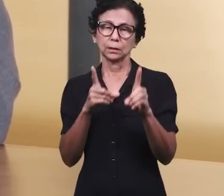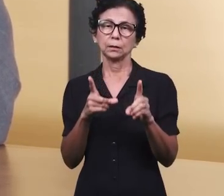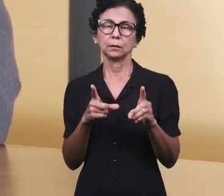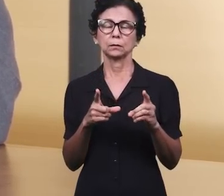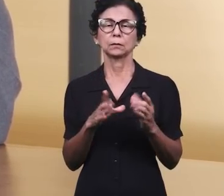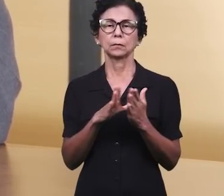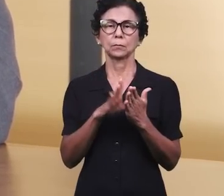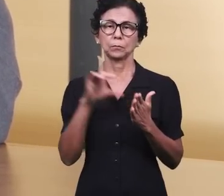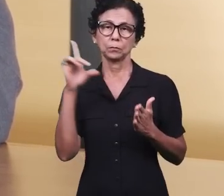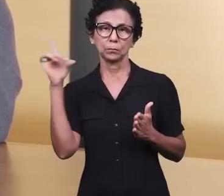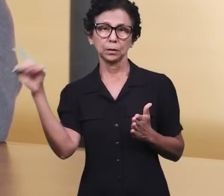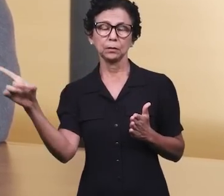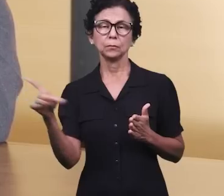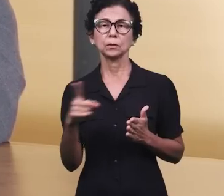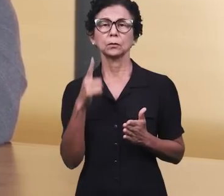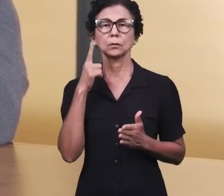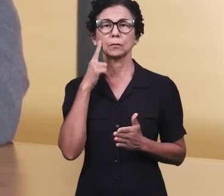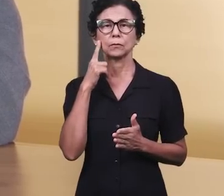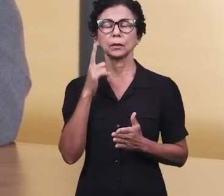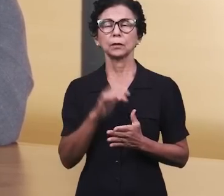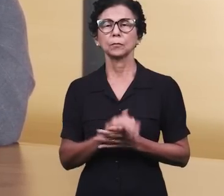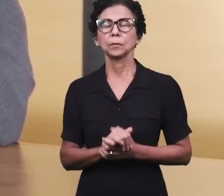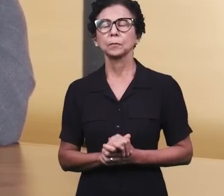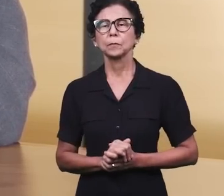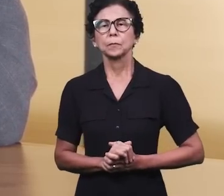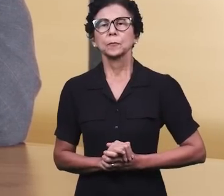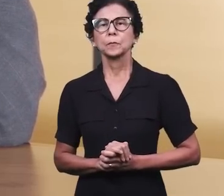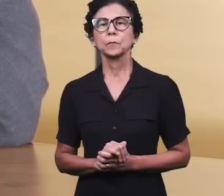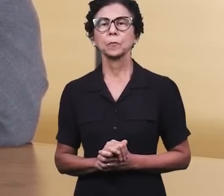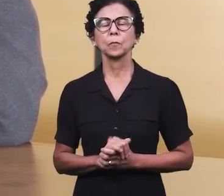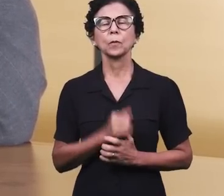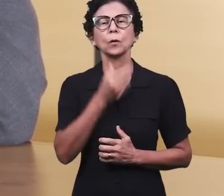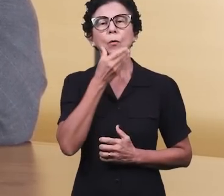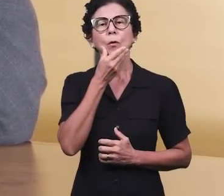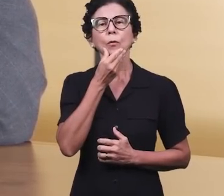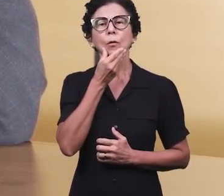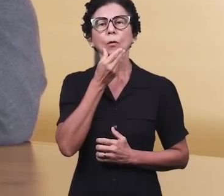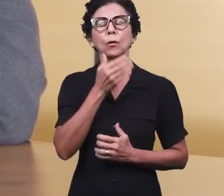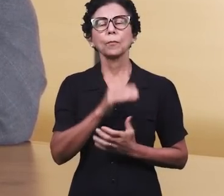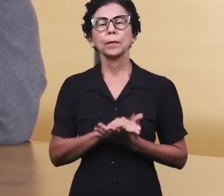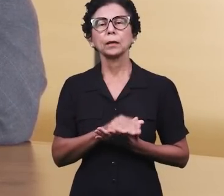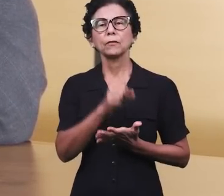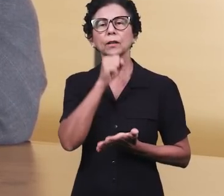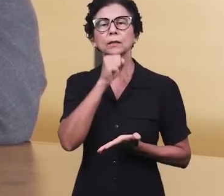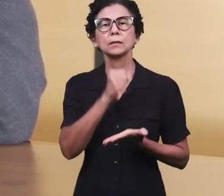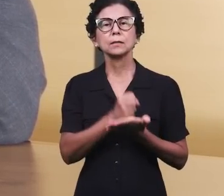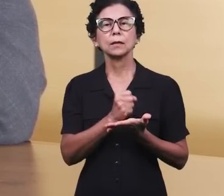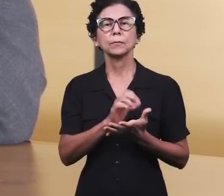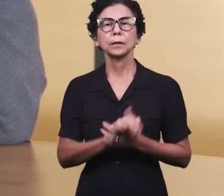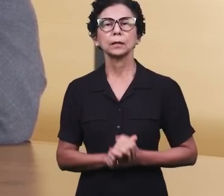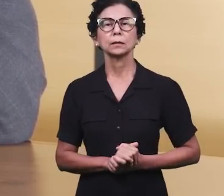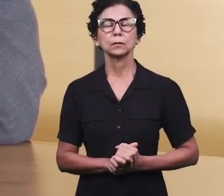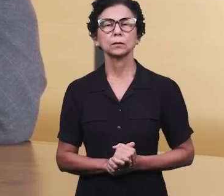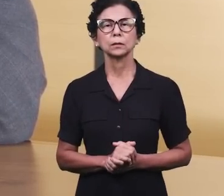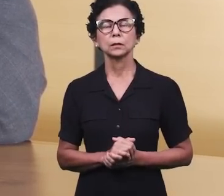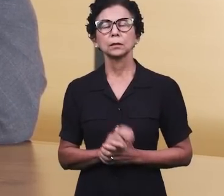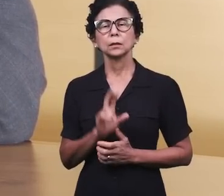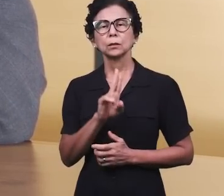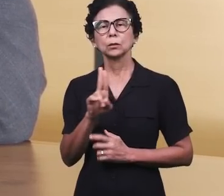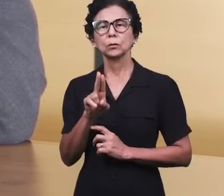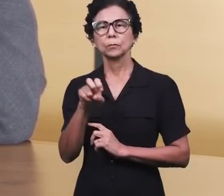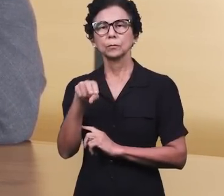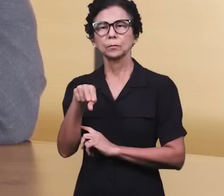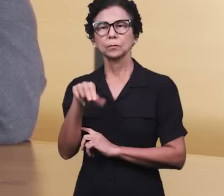lado doutrinário da palavra, nós vemos, por exemplo, o caso de uma personagem bíblica, lá no